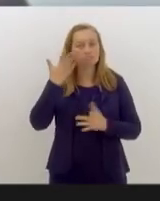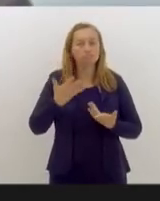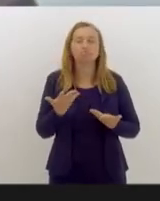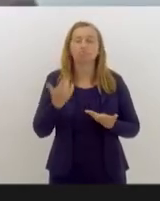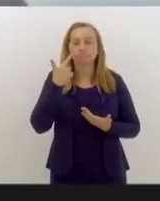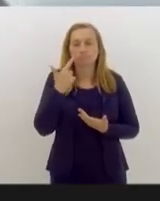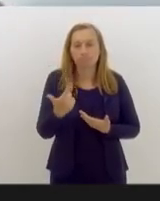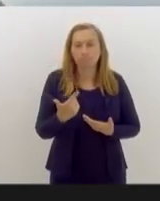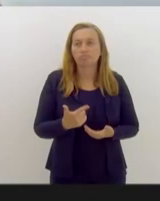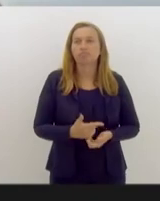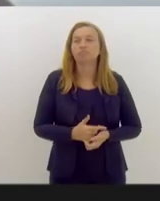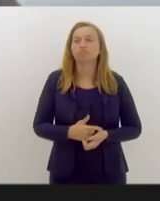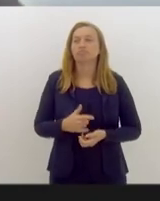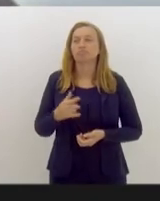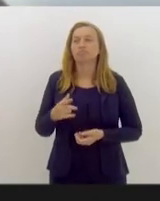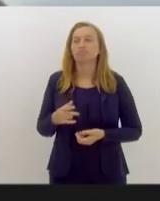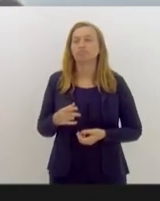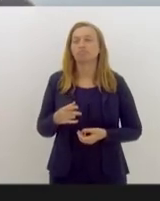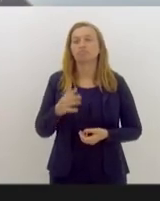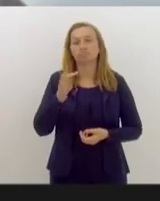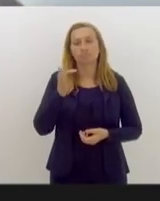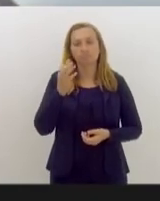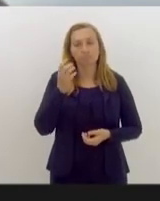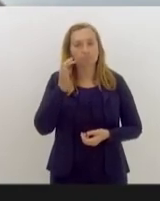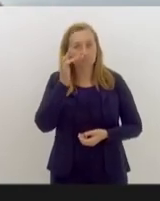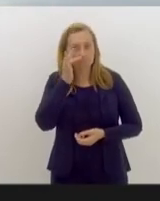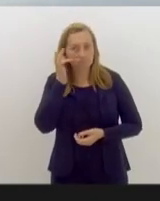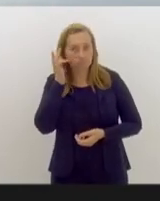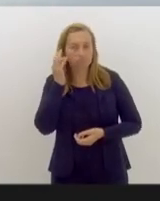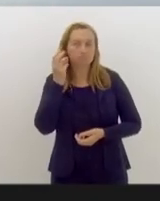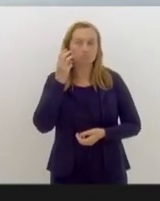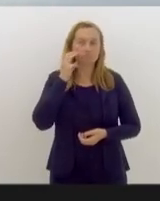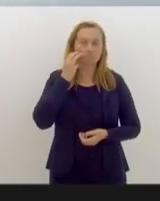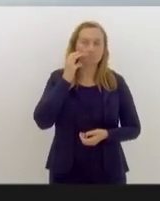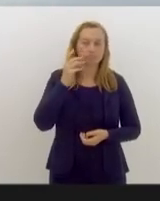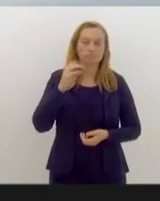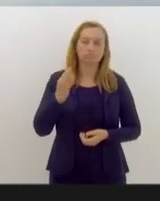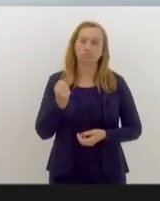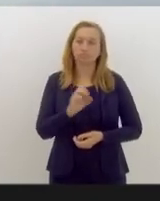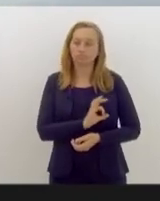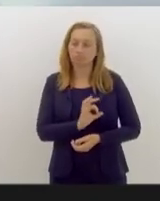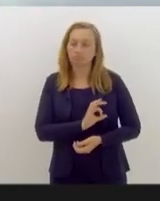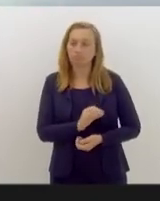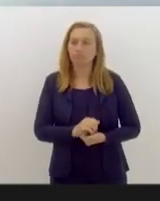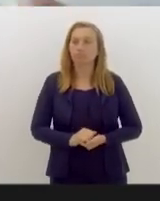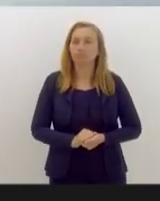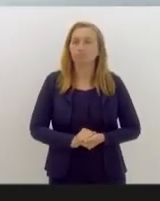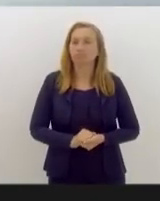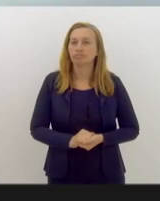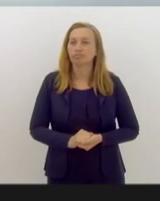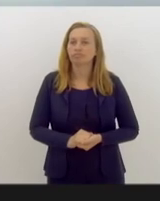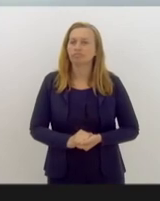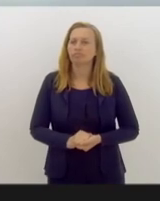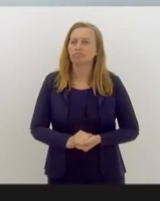atenção, Flávio, Valdec e deputada Marta, foi de que tive a impressão de que